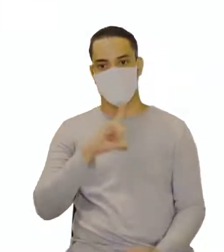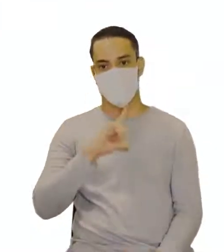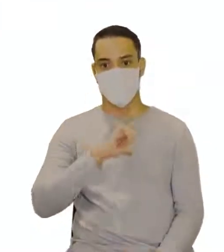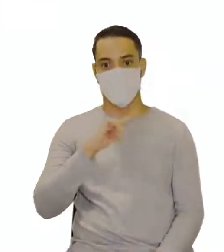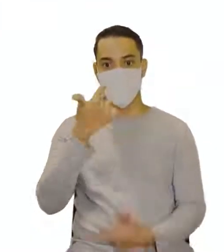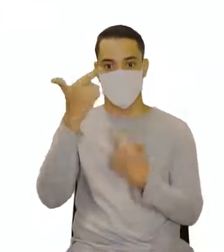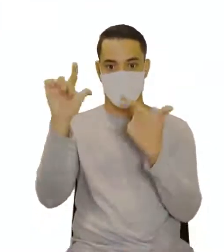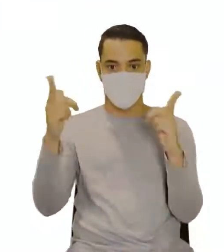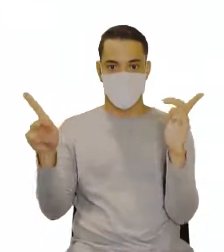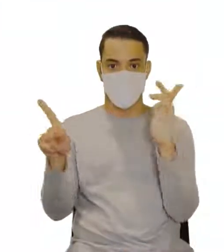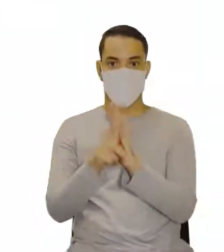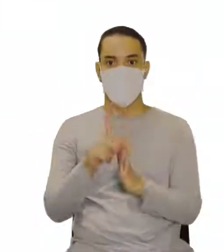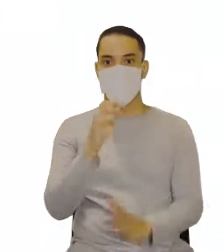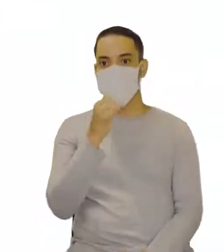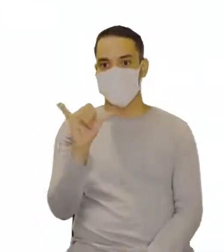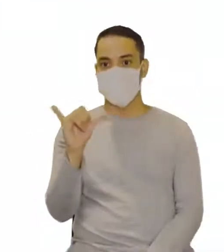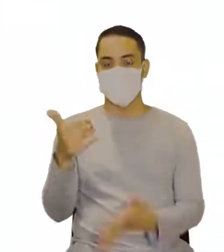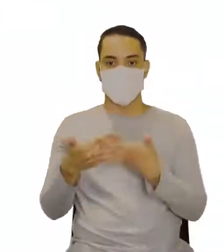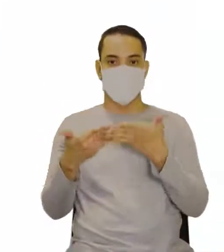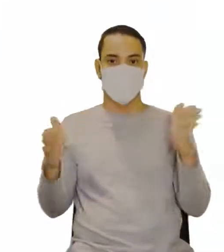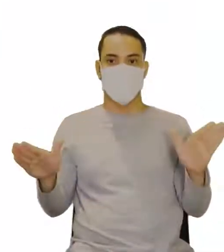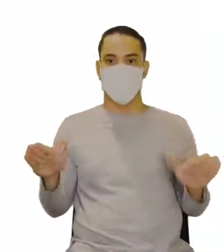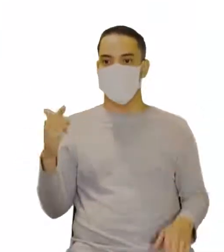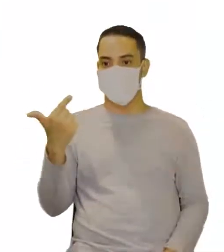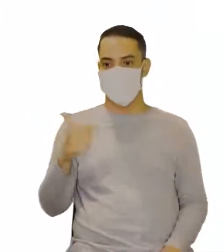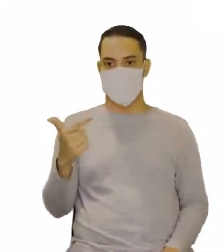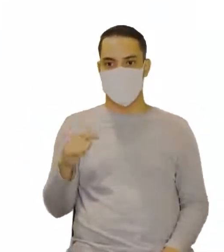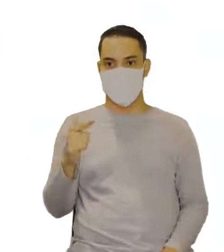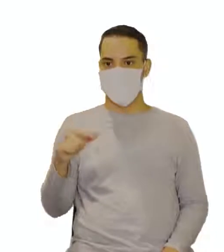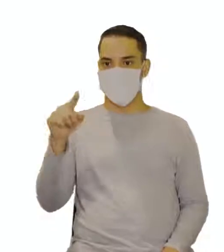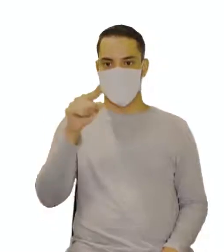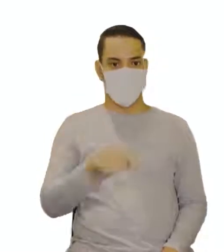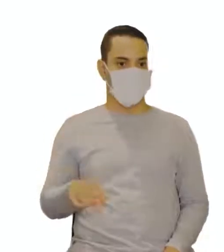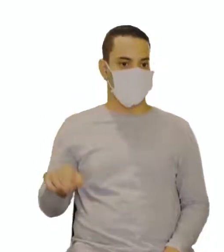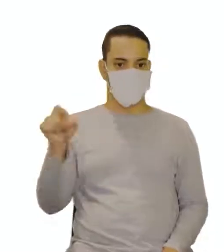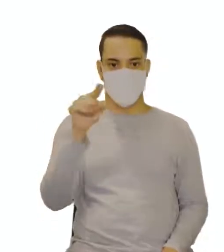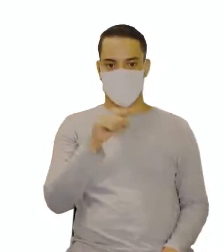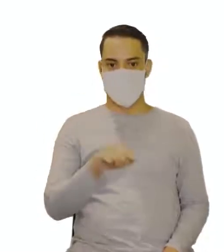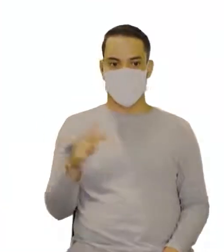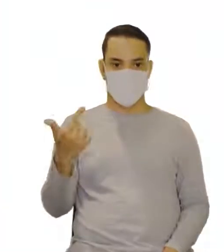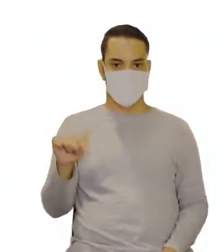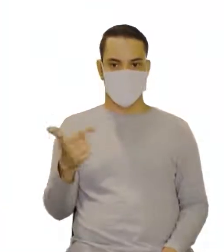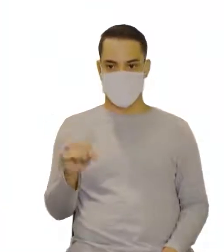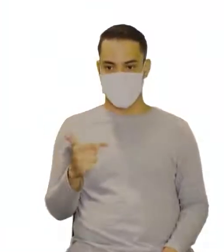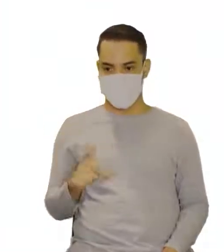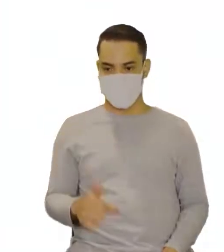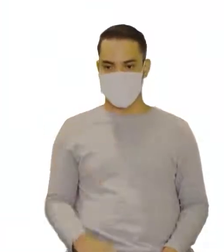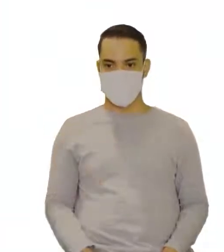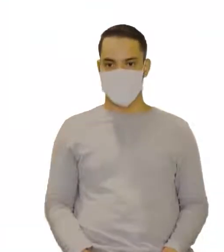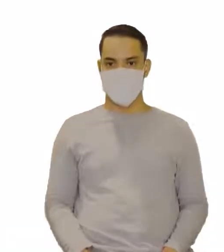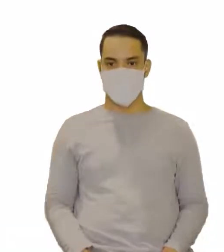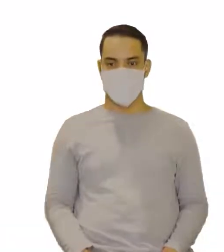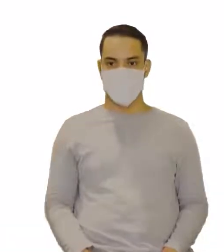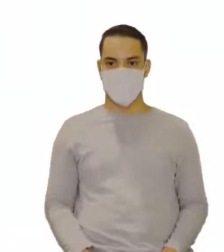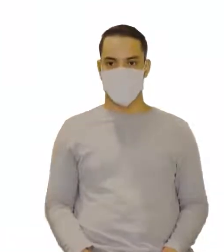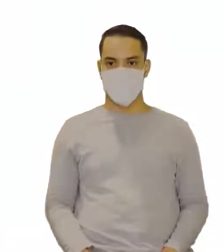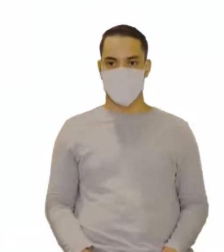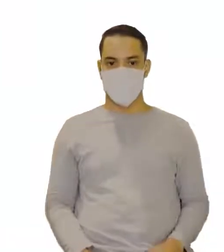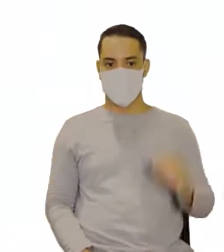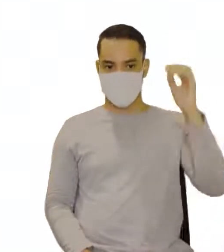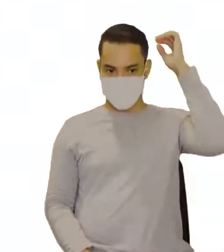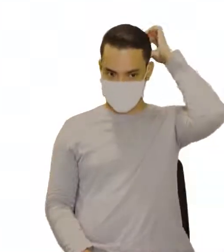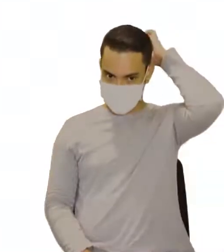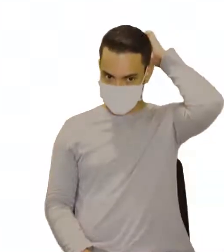da corrente, e aqui, como tá aberta, não vai ter circulação, ok? Então tá aqui com a chave aberta, a gente pega